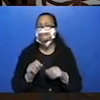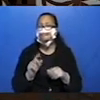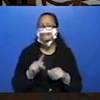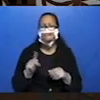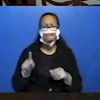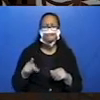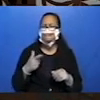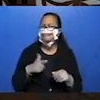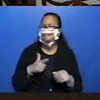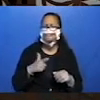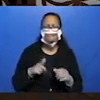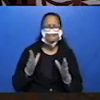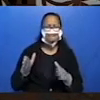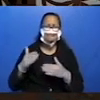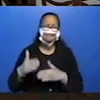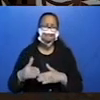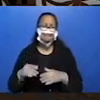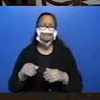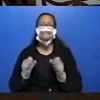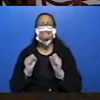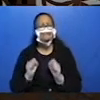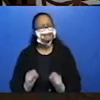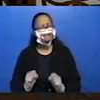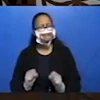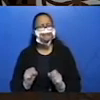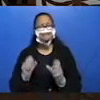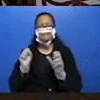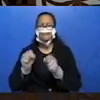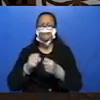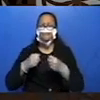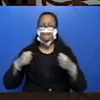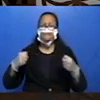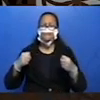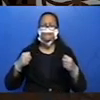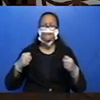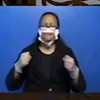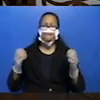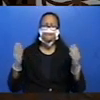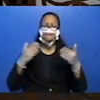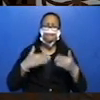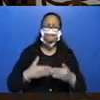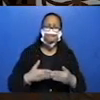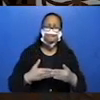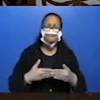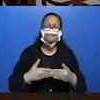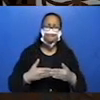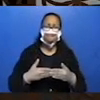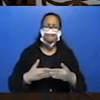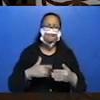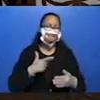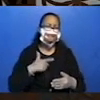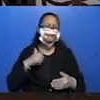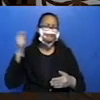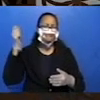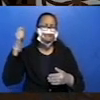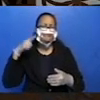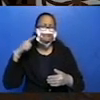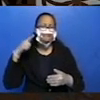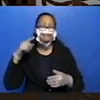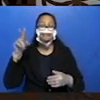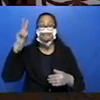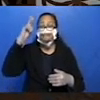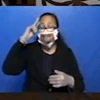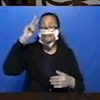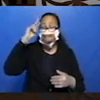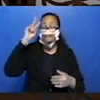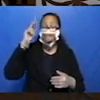num armário fechado, lugar que não vai bater sol. Lembrar de todos os dias colocar um pouquinho de água